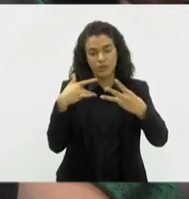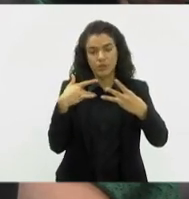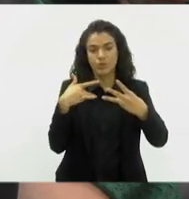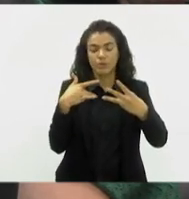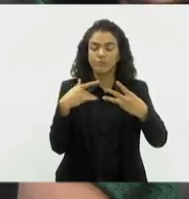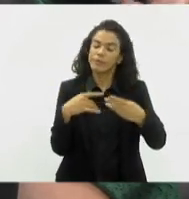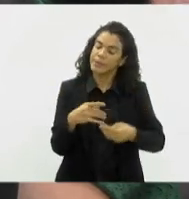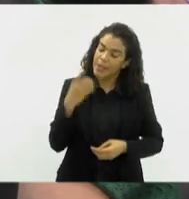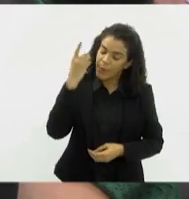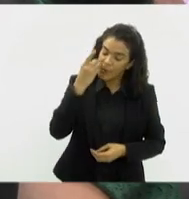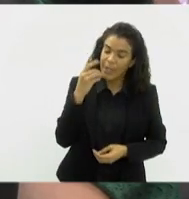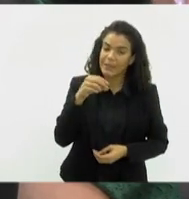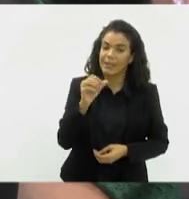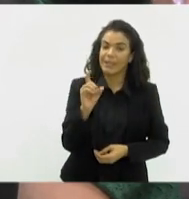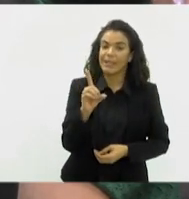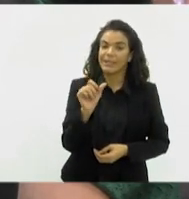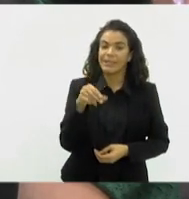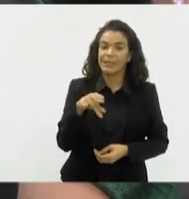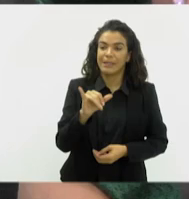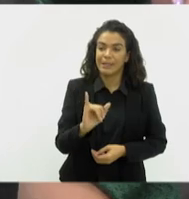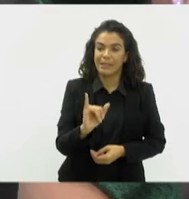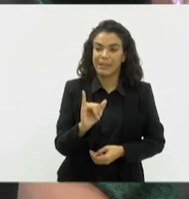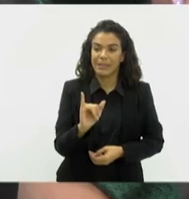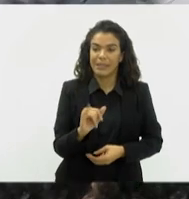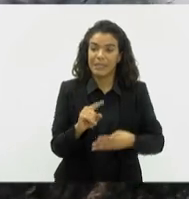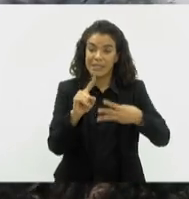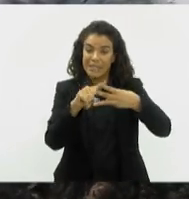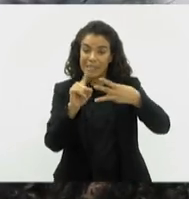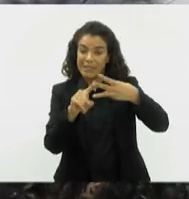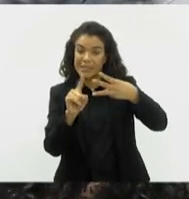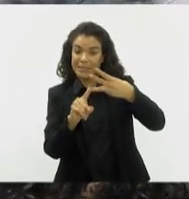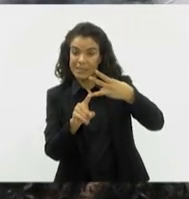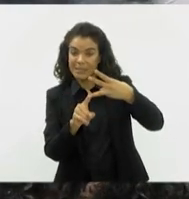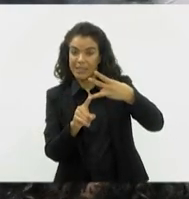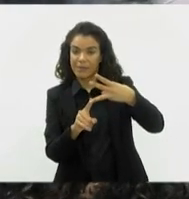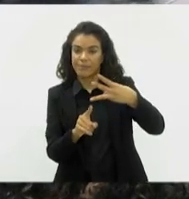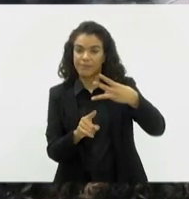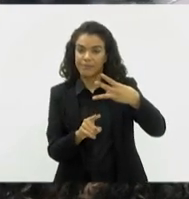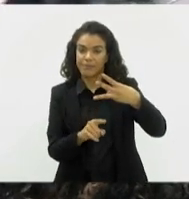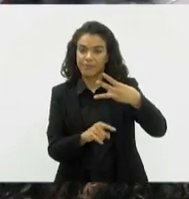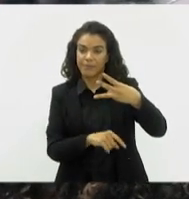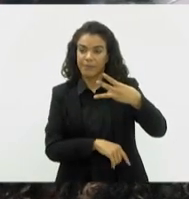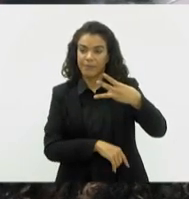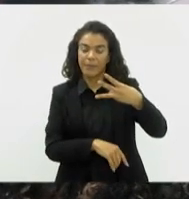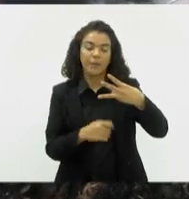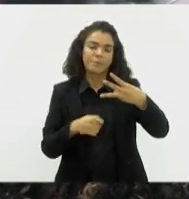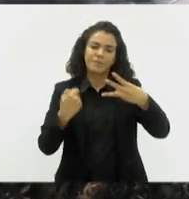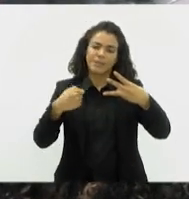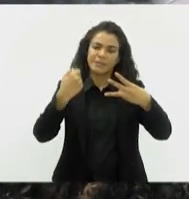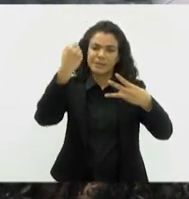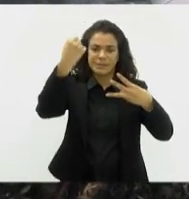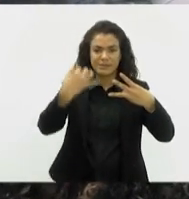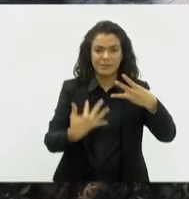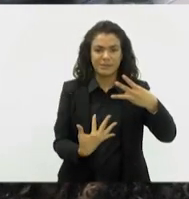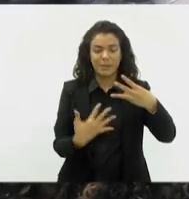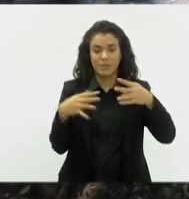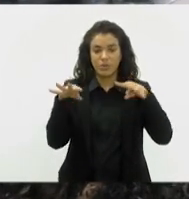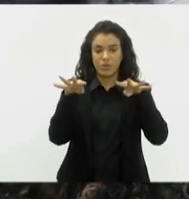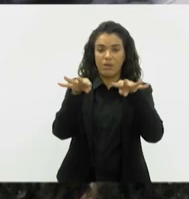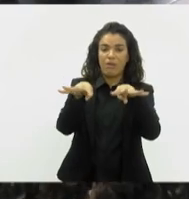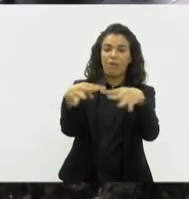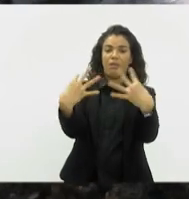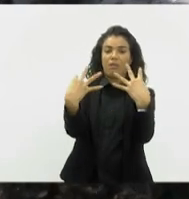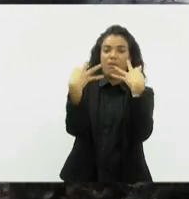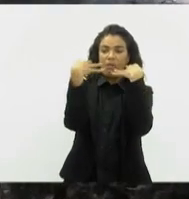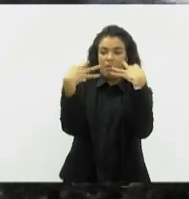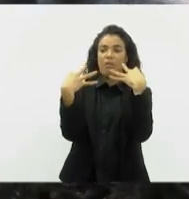eu... Deputada Dani, três episódios criminais. E aí, deixa ele que precisa ter explicação. Agora, se a plateia for ficar indignada da